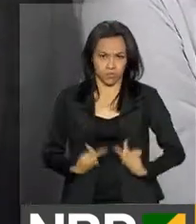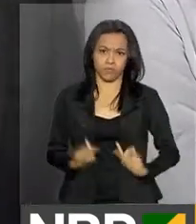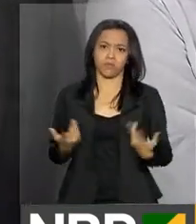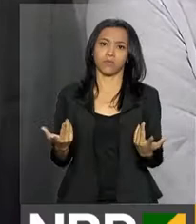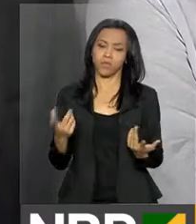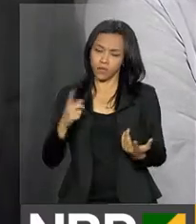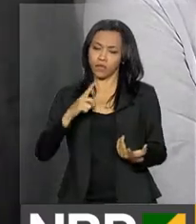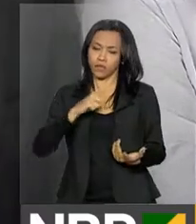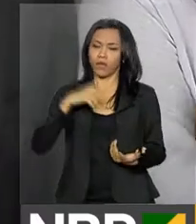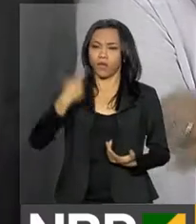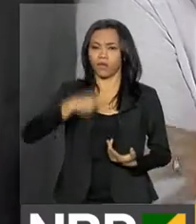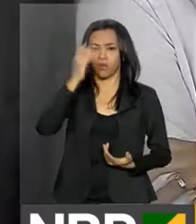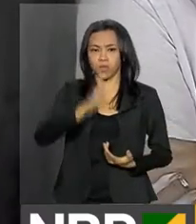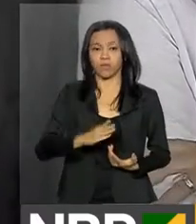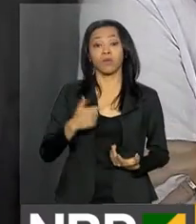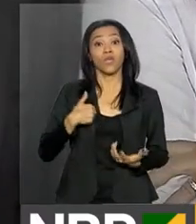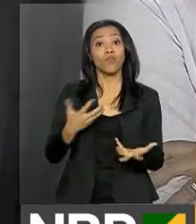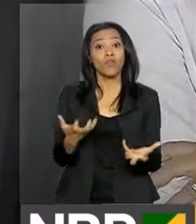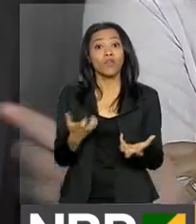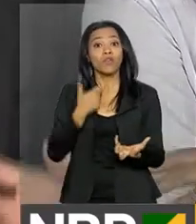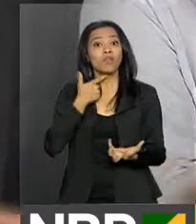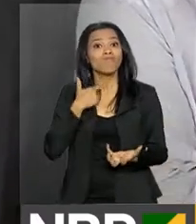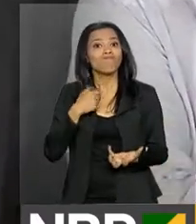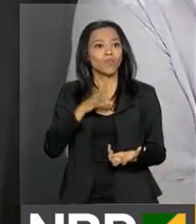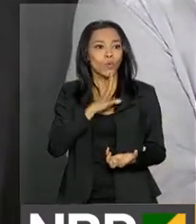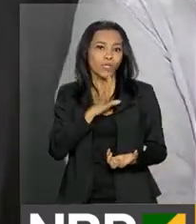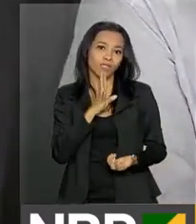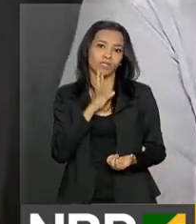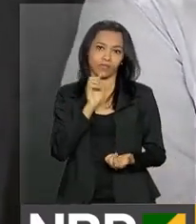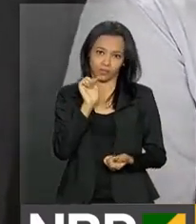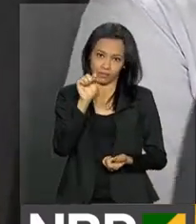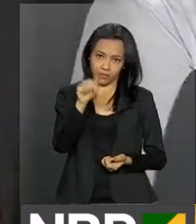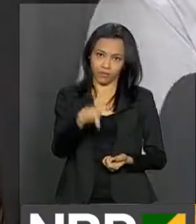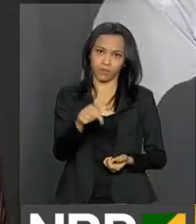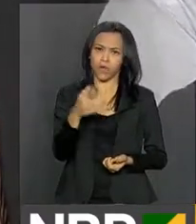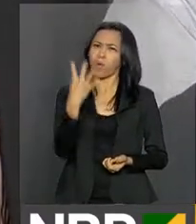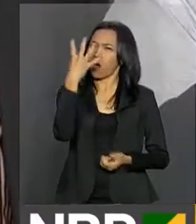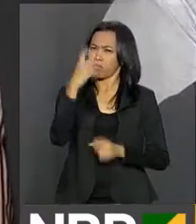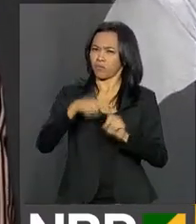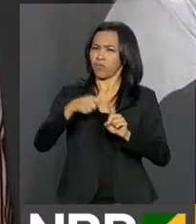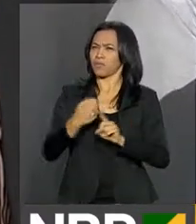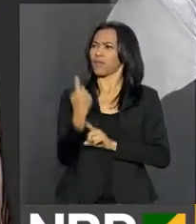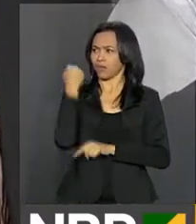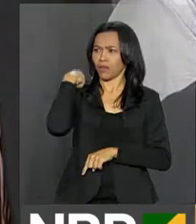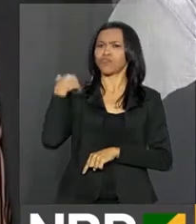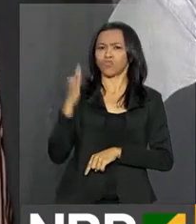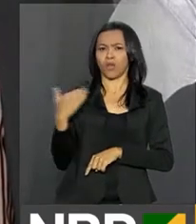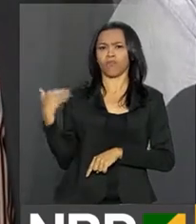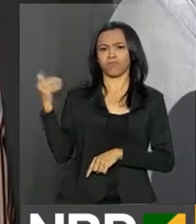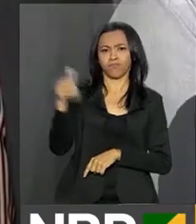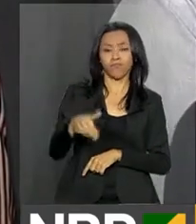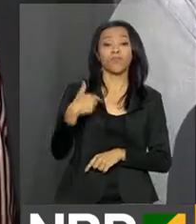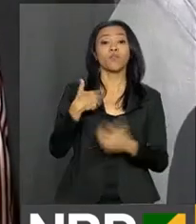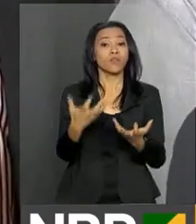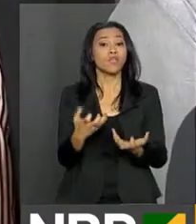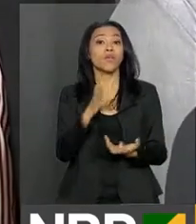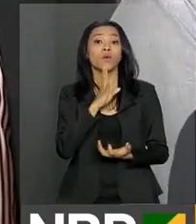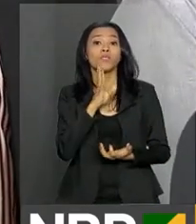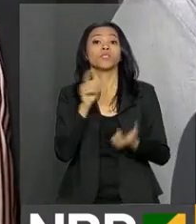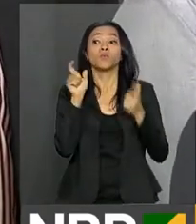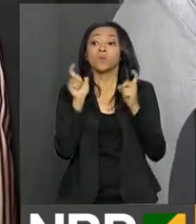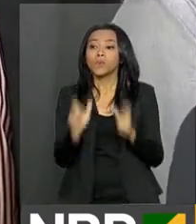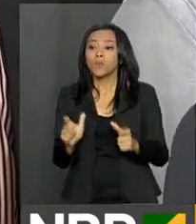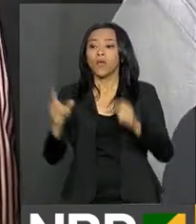consigo. E eu quis muito conhecer, depois de ter vindo, como disse aqui, há quase 4 meses atrás, conhecer estes